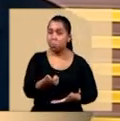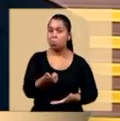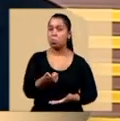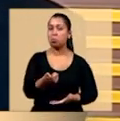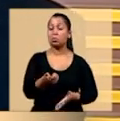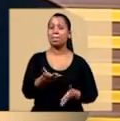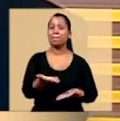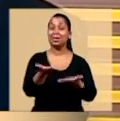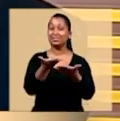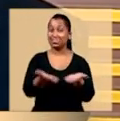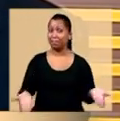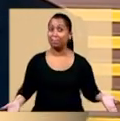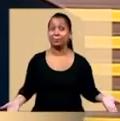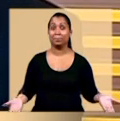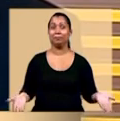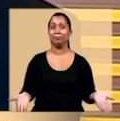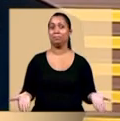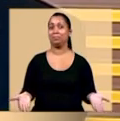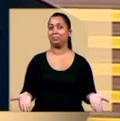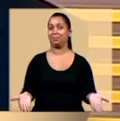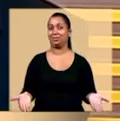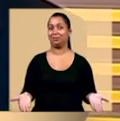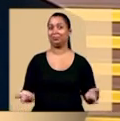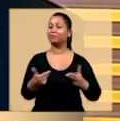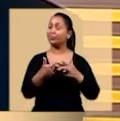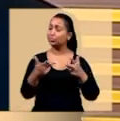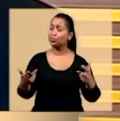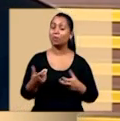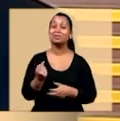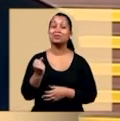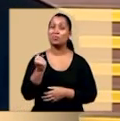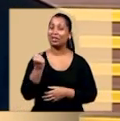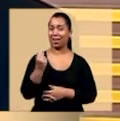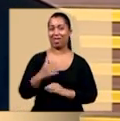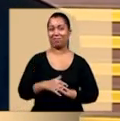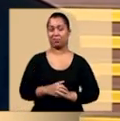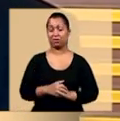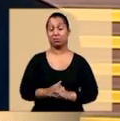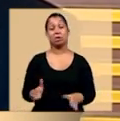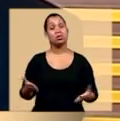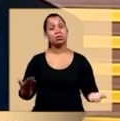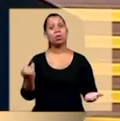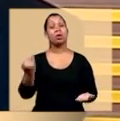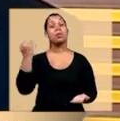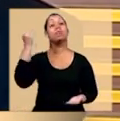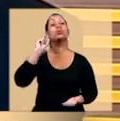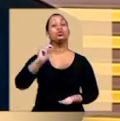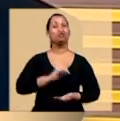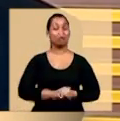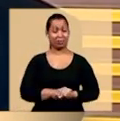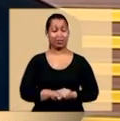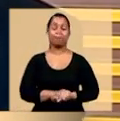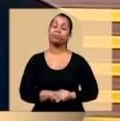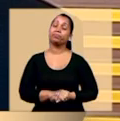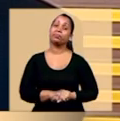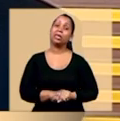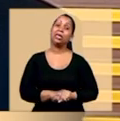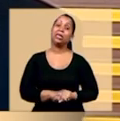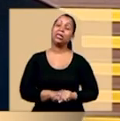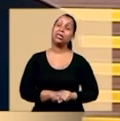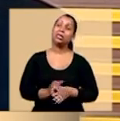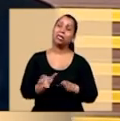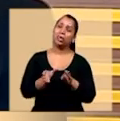a perda é muito grande, as consequências são muito graves. Então, é importante que eles busquem